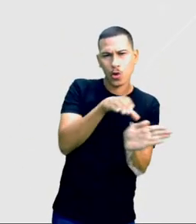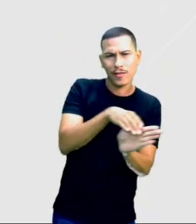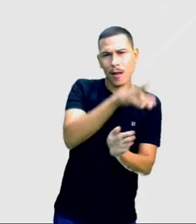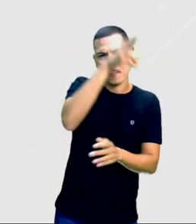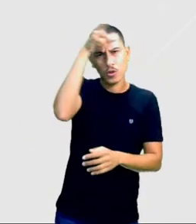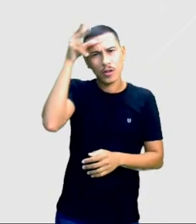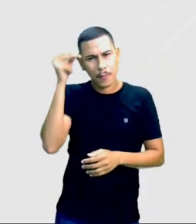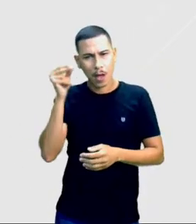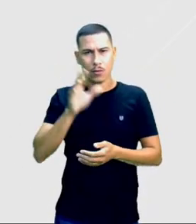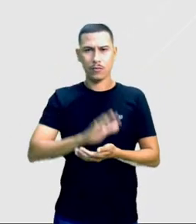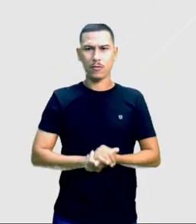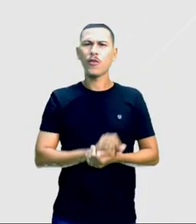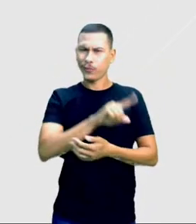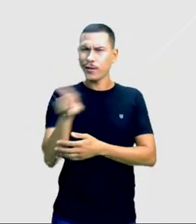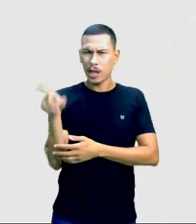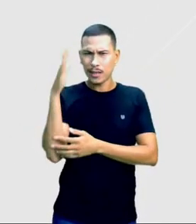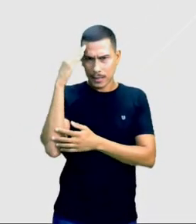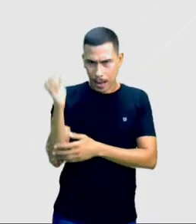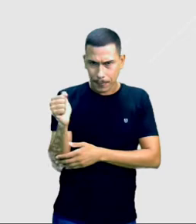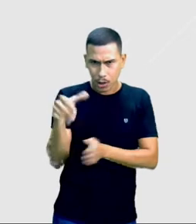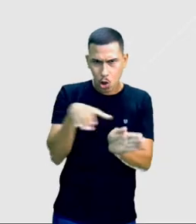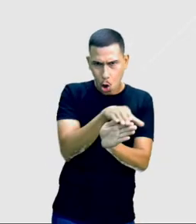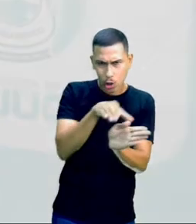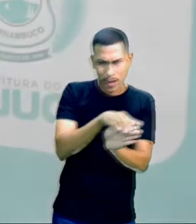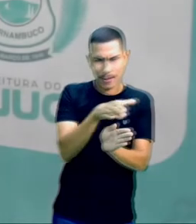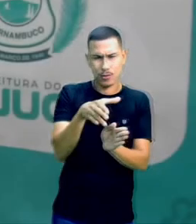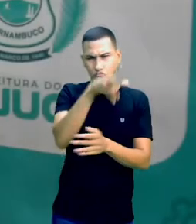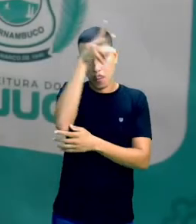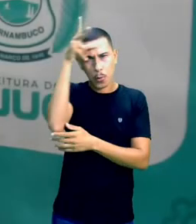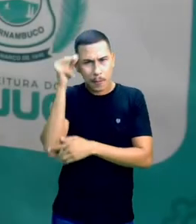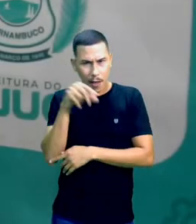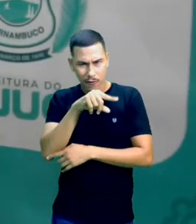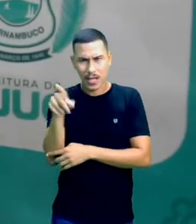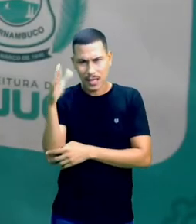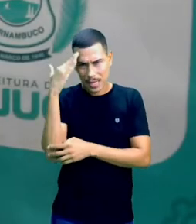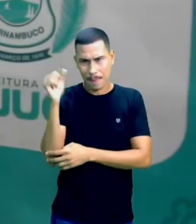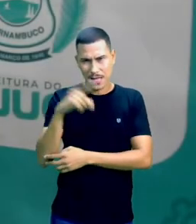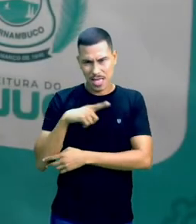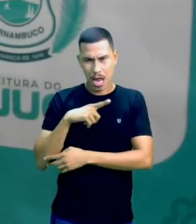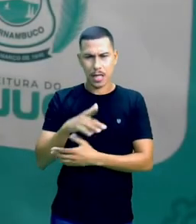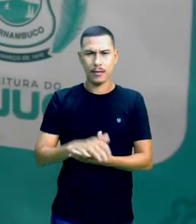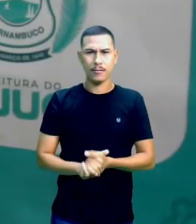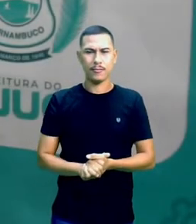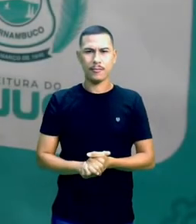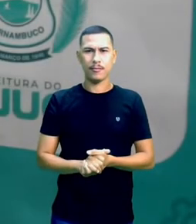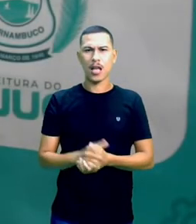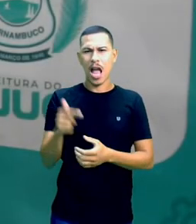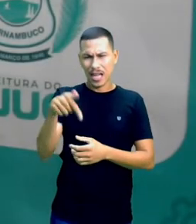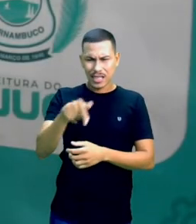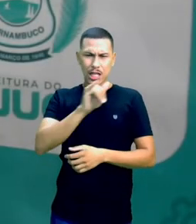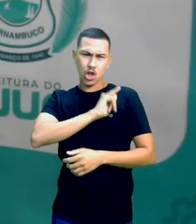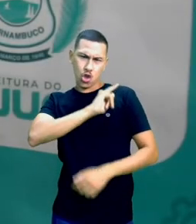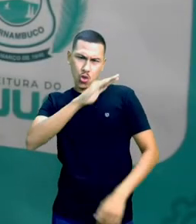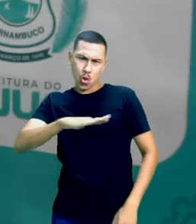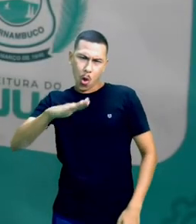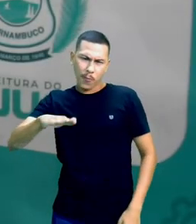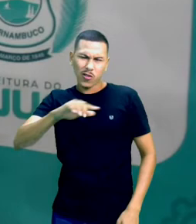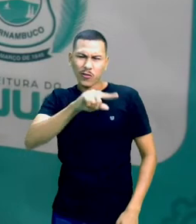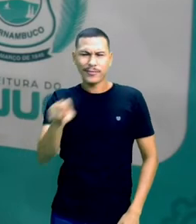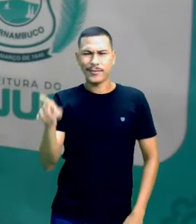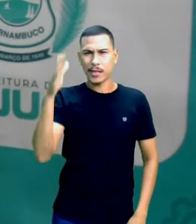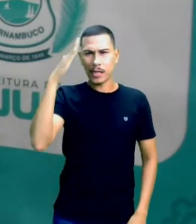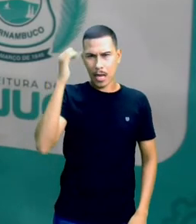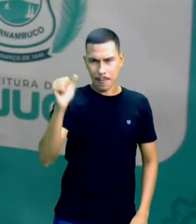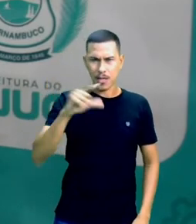seu município? Você já soube se aqui tem algum conselho? Aqui dentro do seu município do Ipojuca? Que